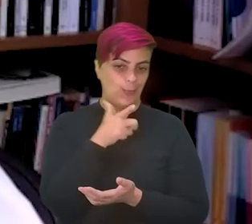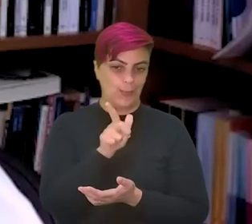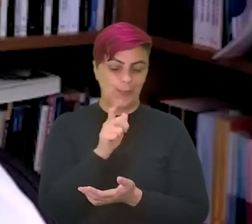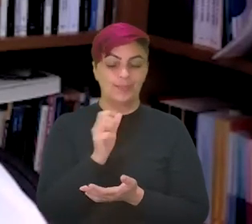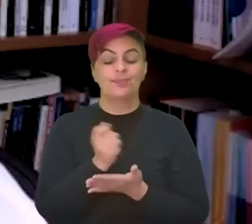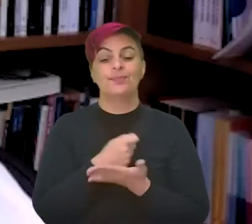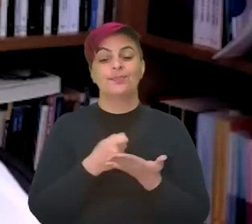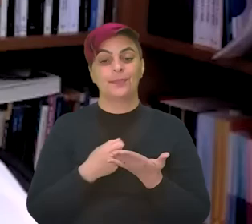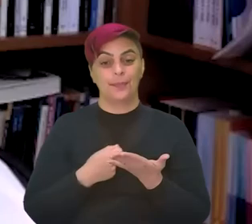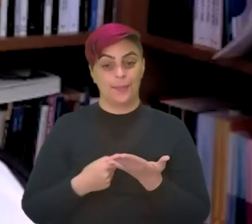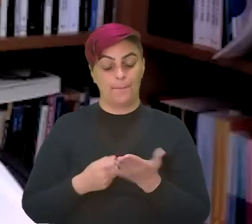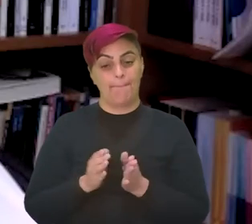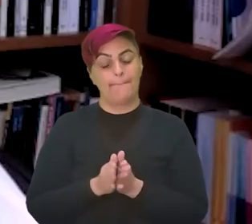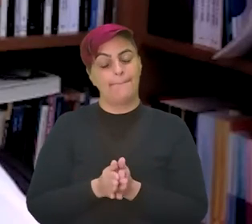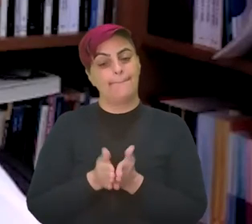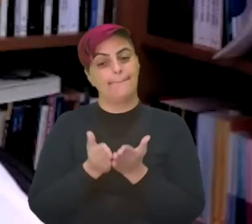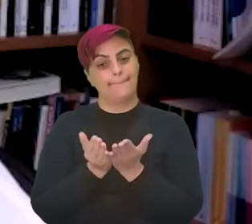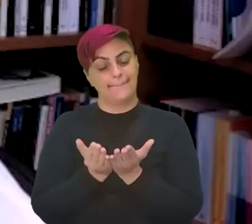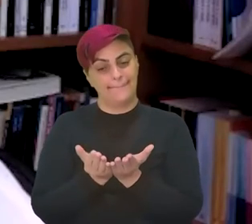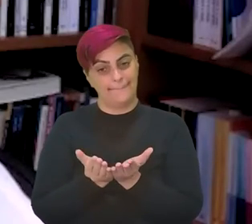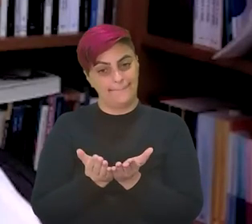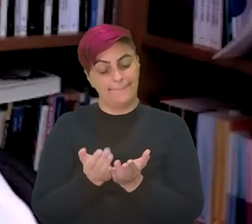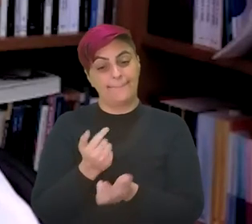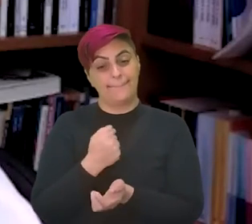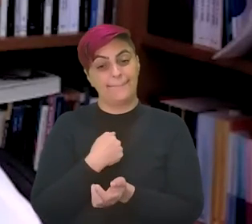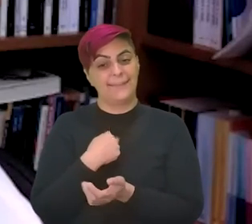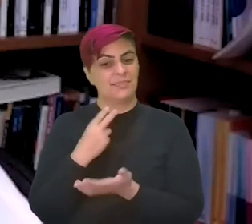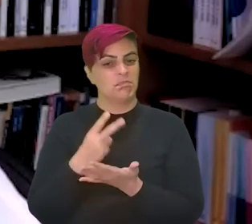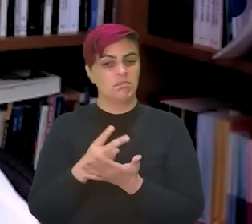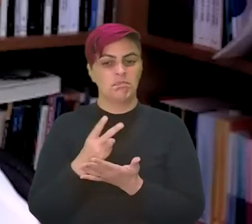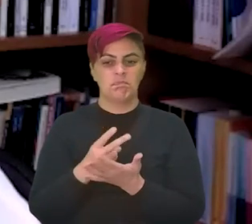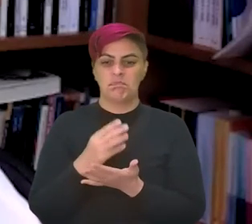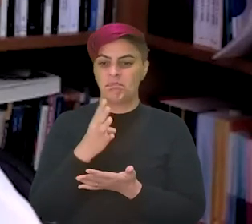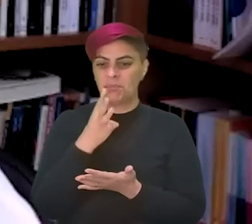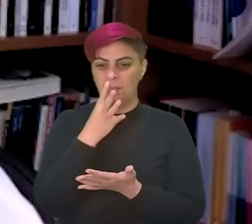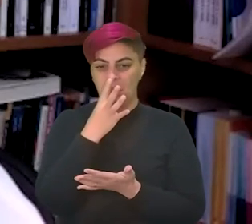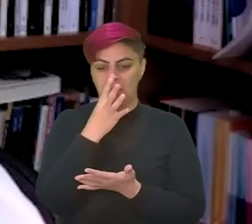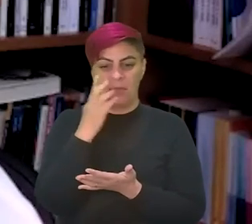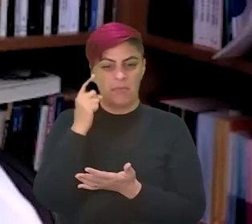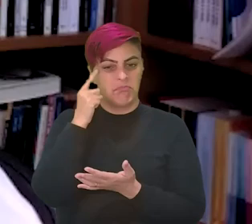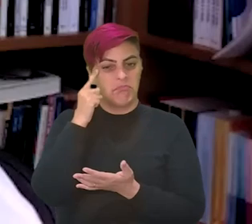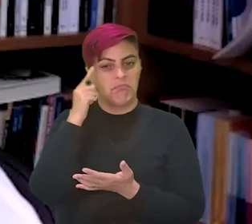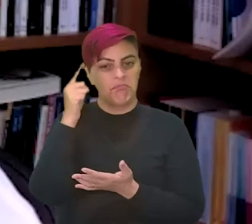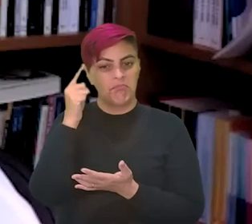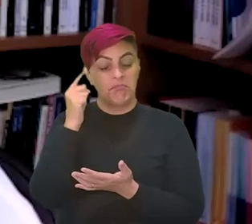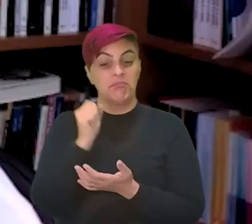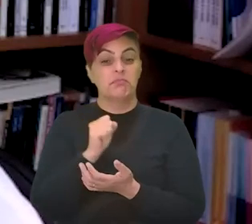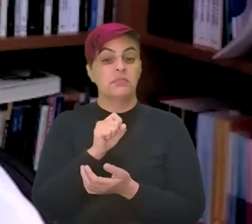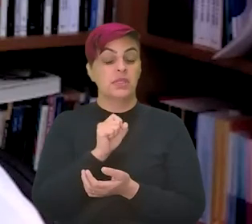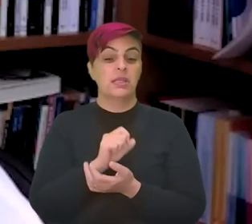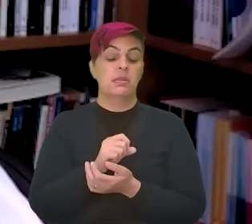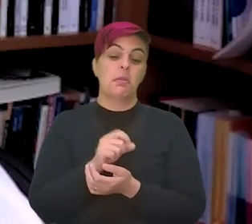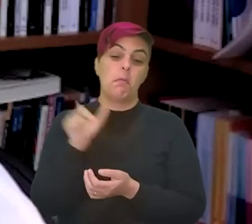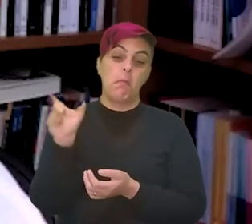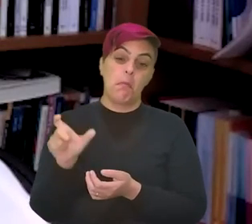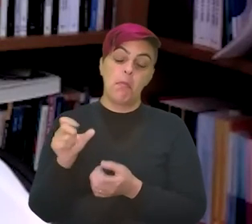de escrever os Argonautas. Eu sempre me surpreendo com essa ideia de que você